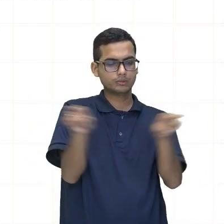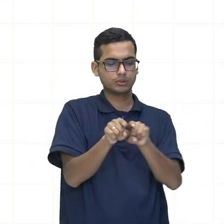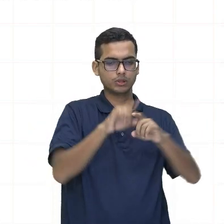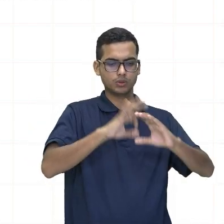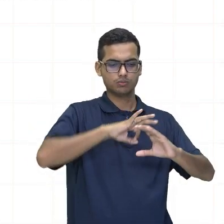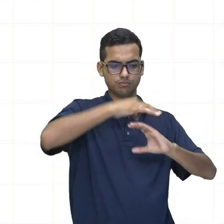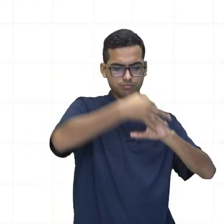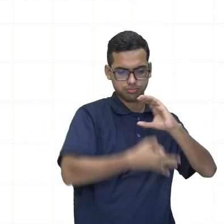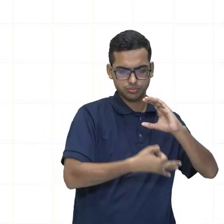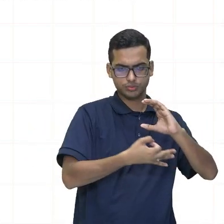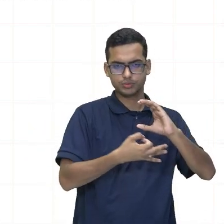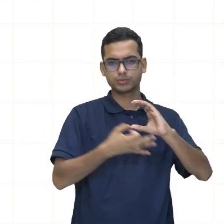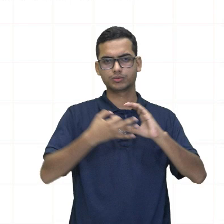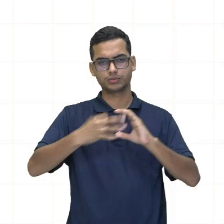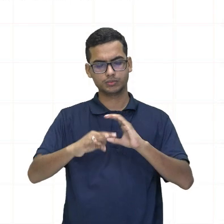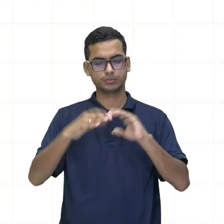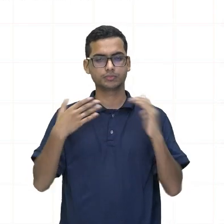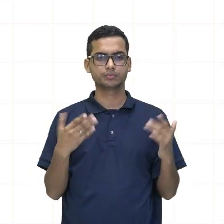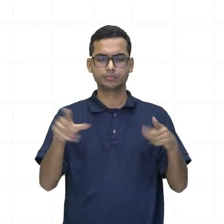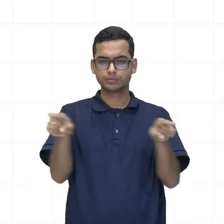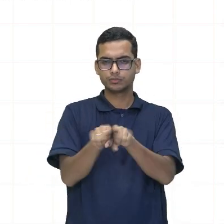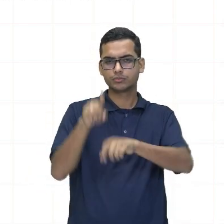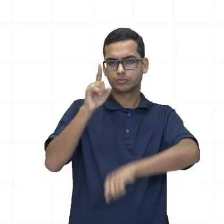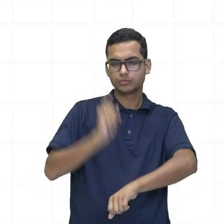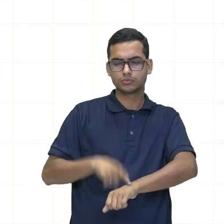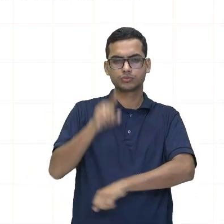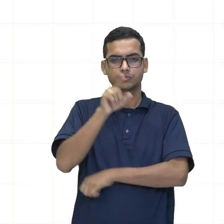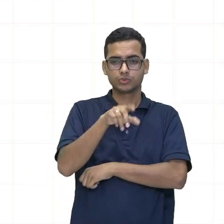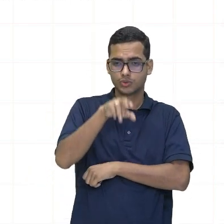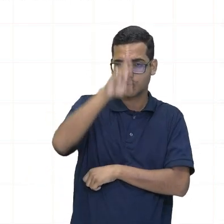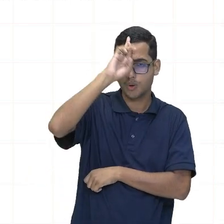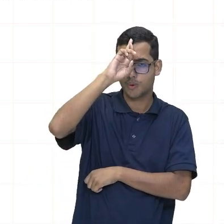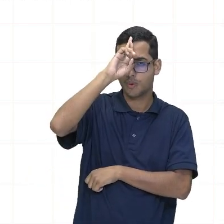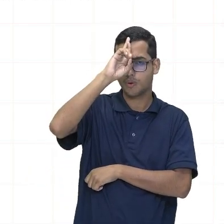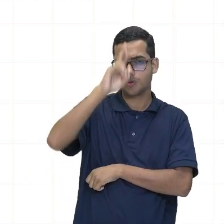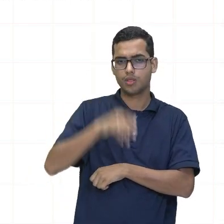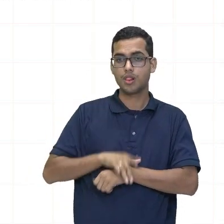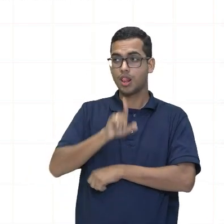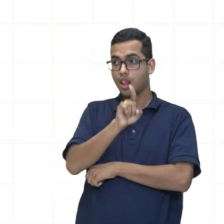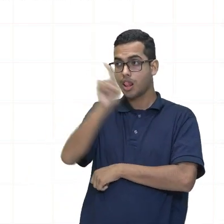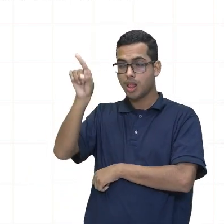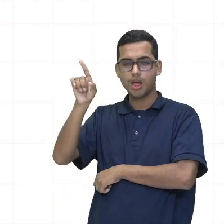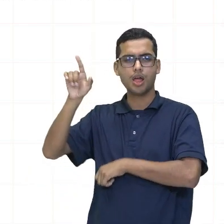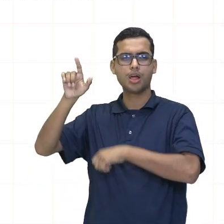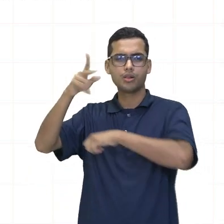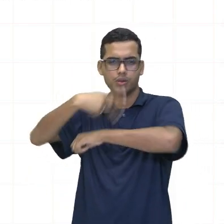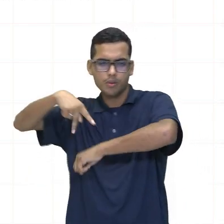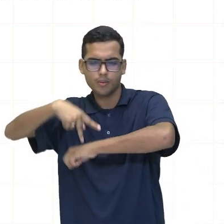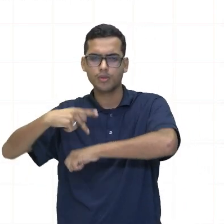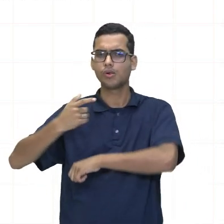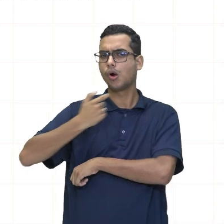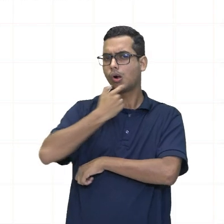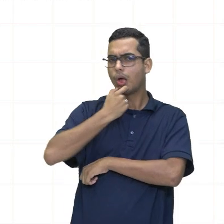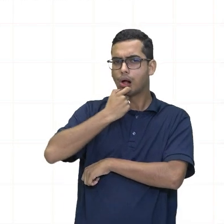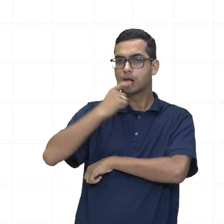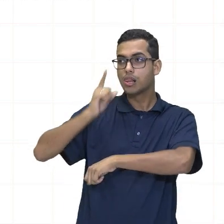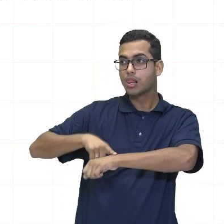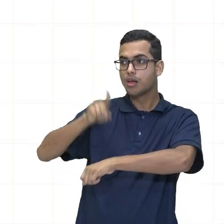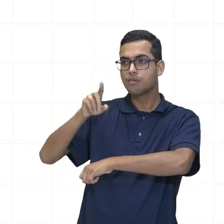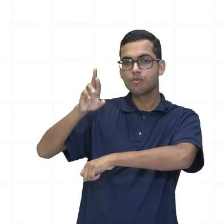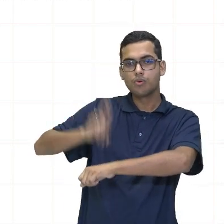Greenwich. Ou seja, quando forem meio-dia, lá em Londres,